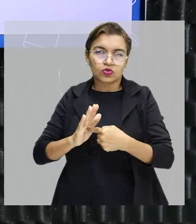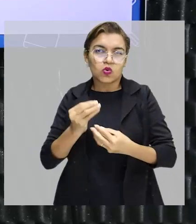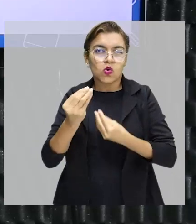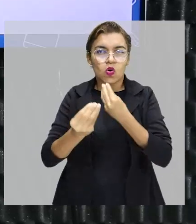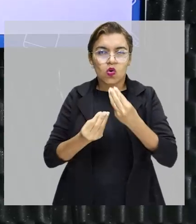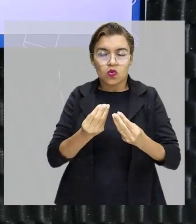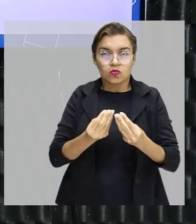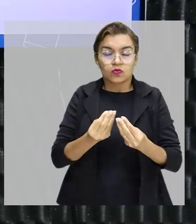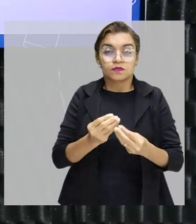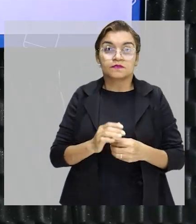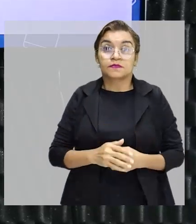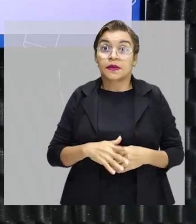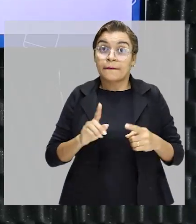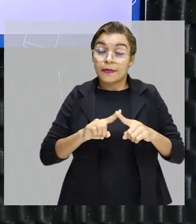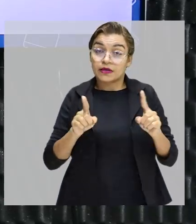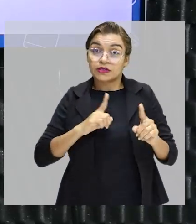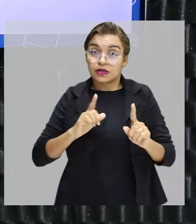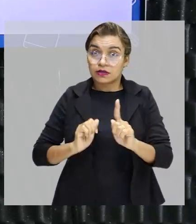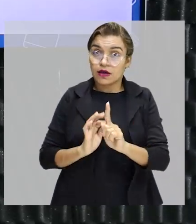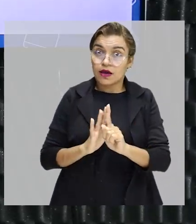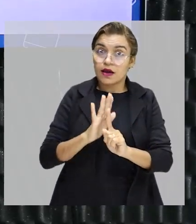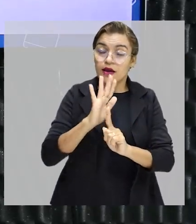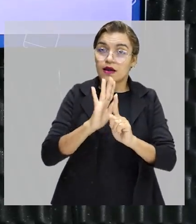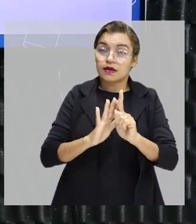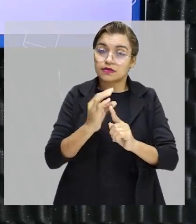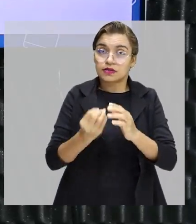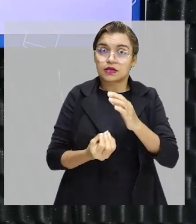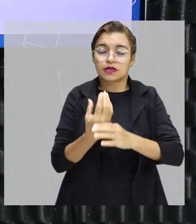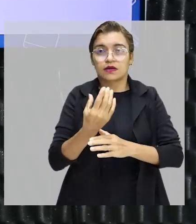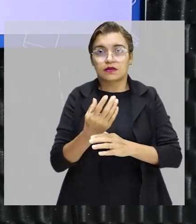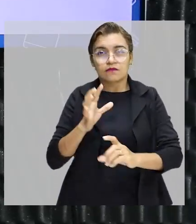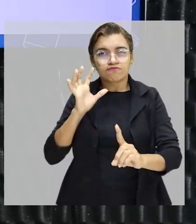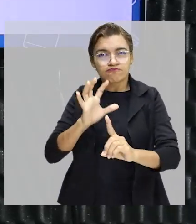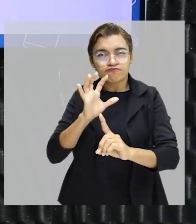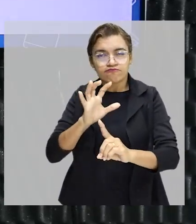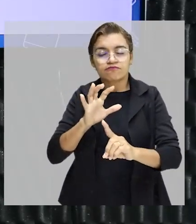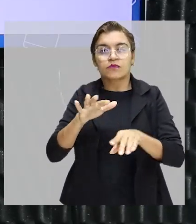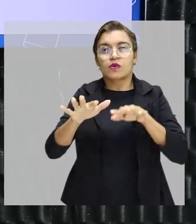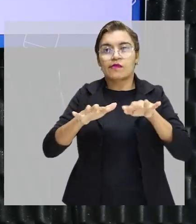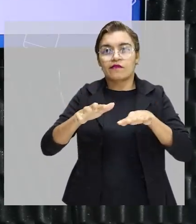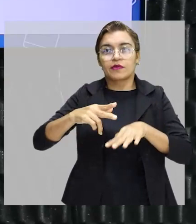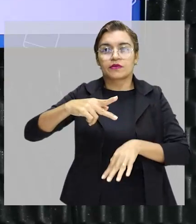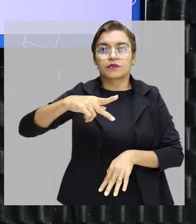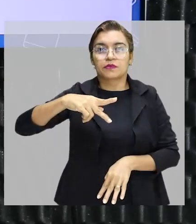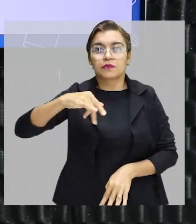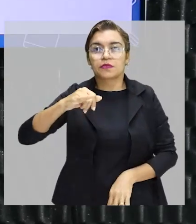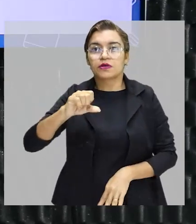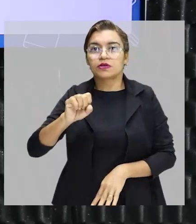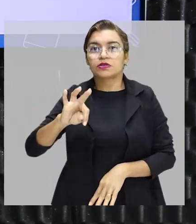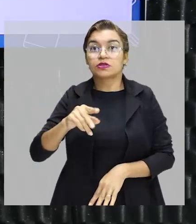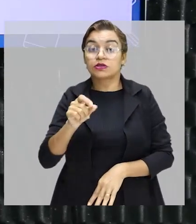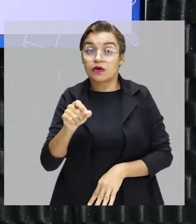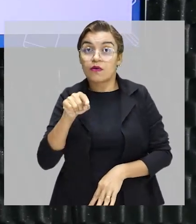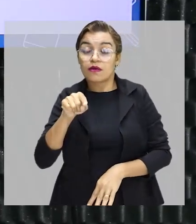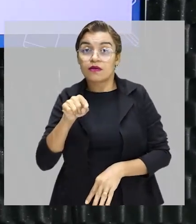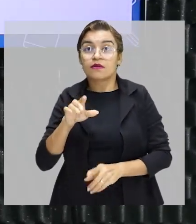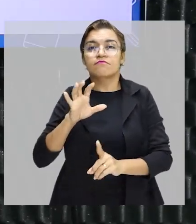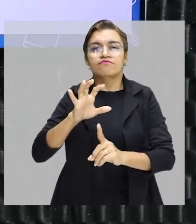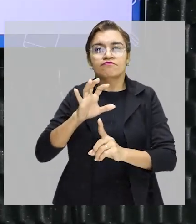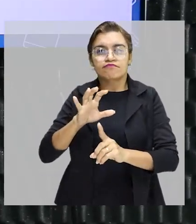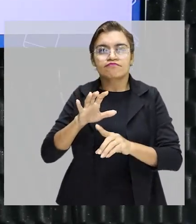a geração desses gases vão estar promovendo o movimento dos pistões e aí você vai ter o